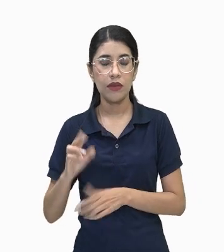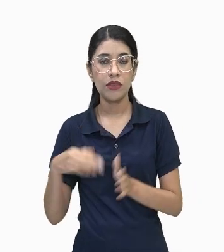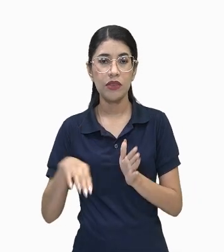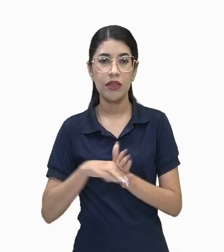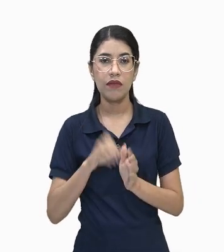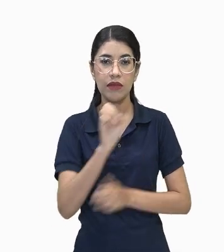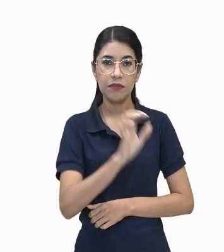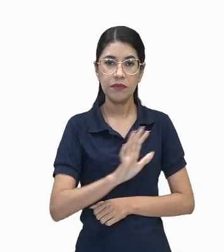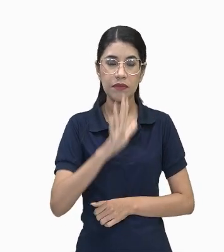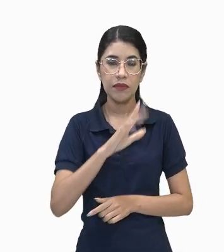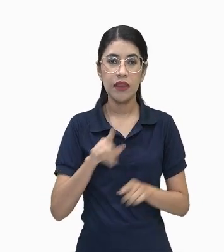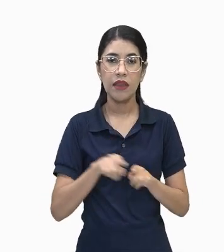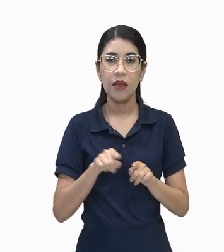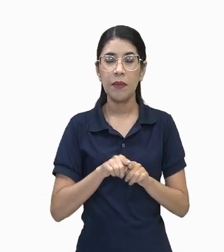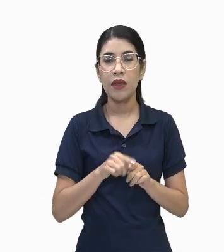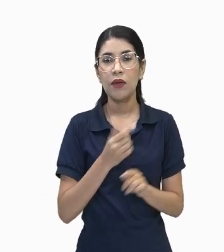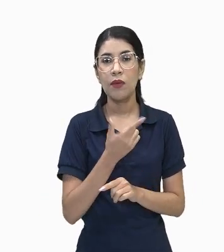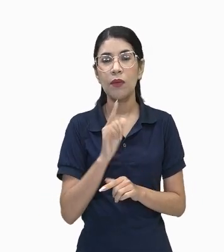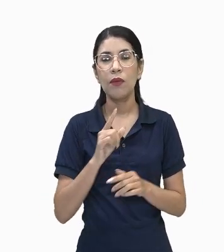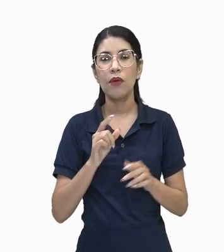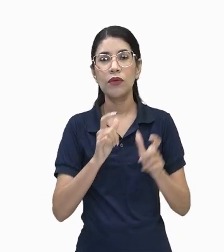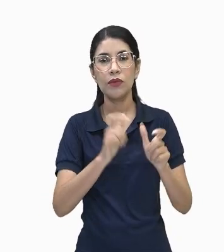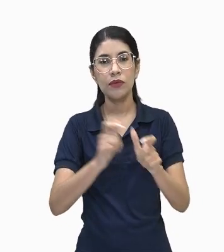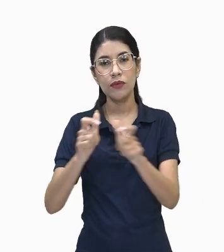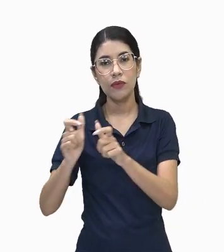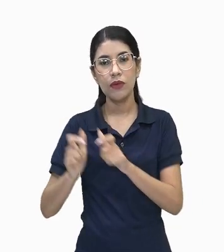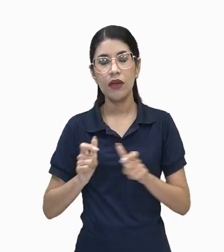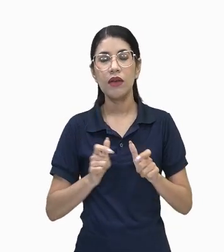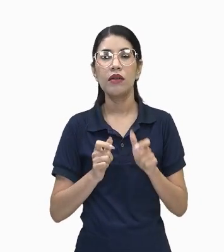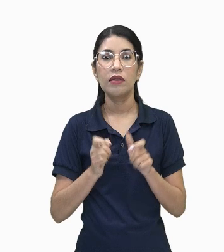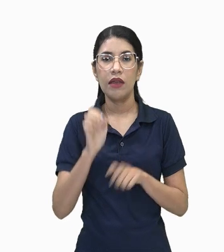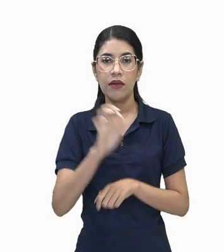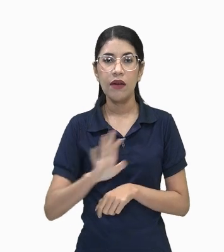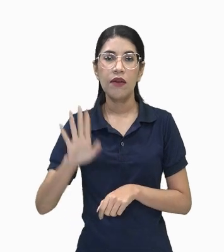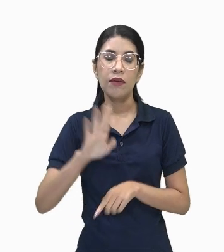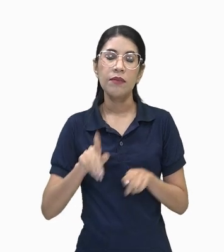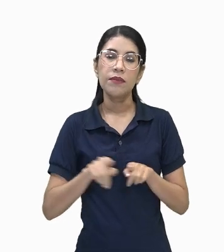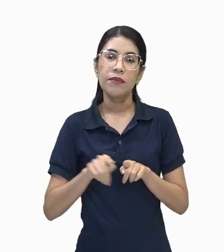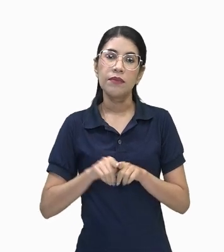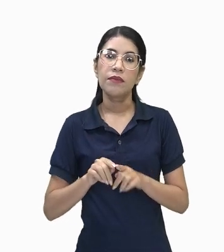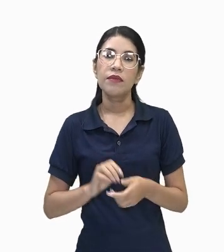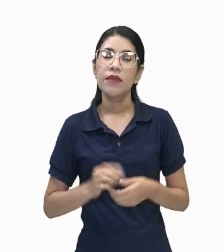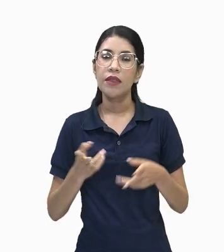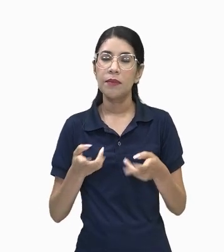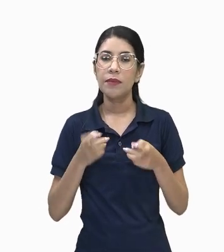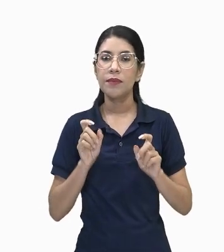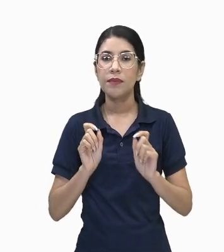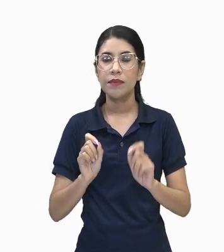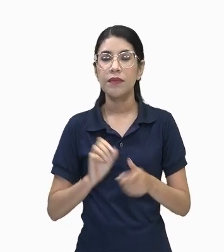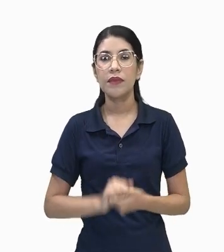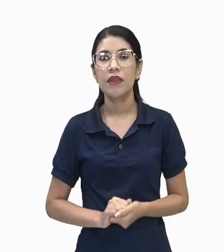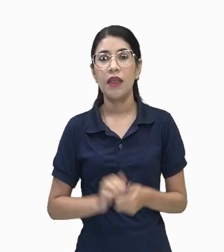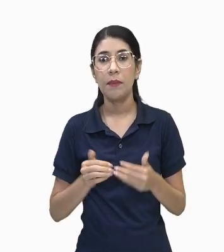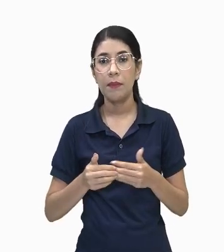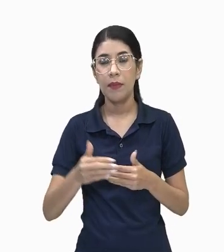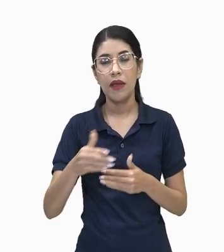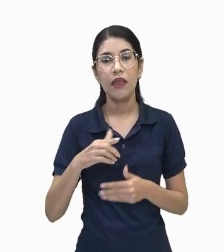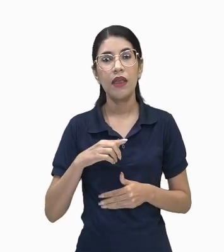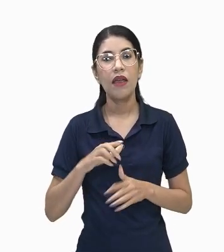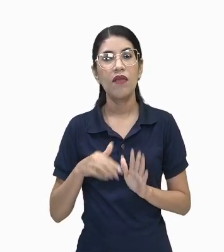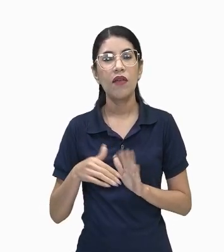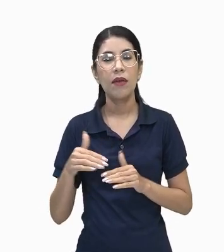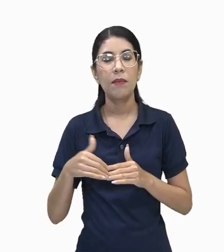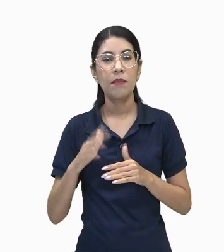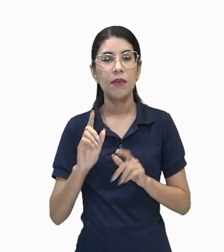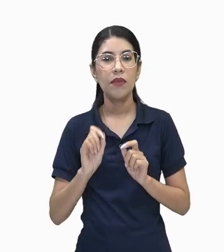com os antigos vindos de diferentes pontos da Europa. Então a gente vê que nesse momento intensificou ali o surgimento das